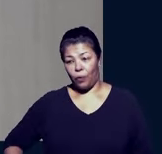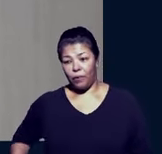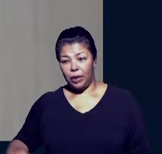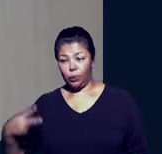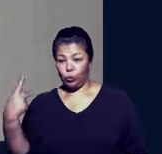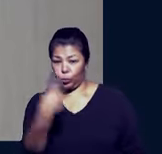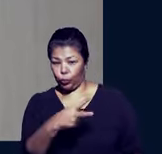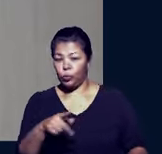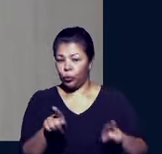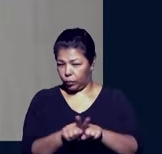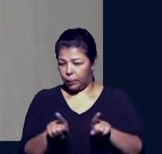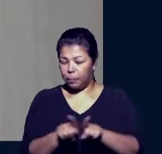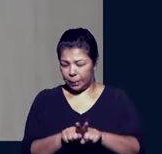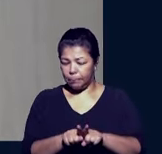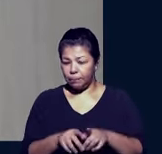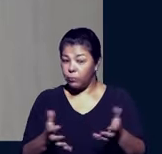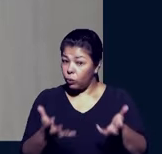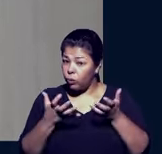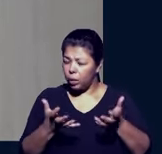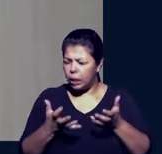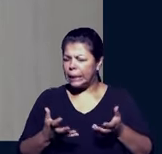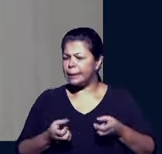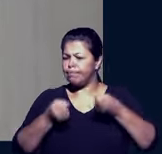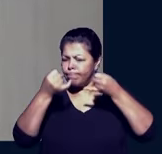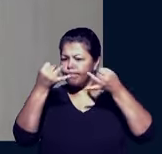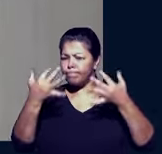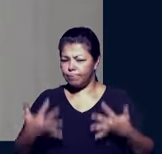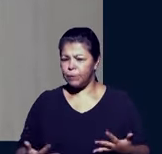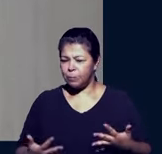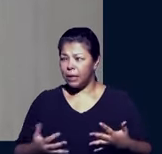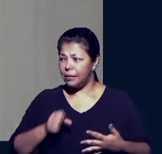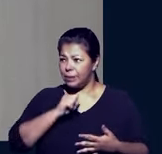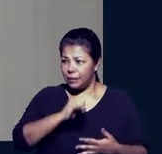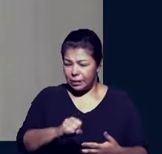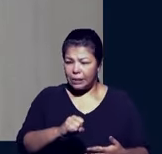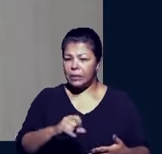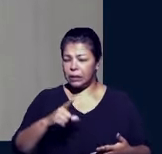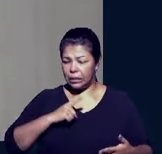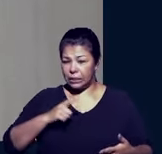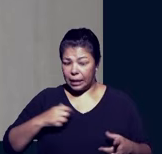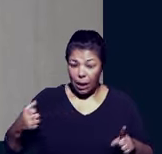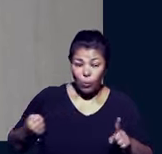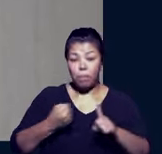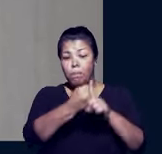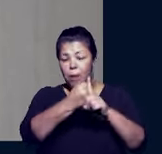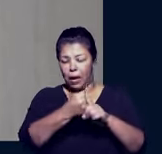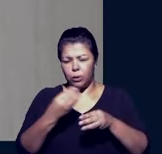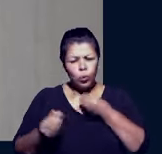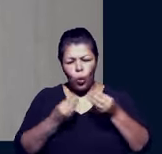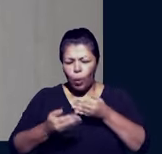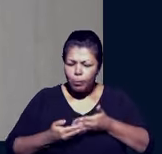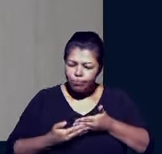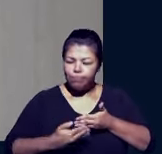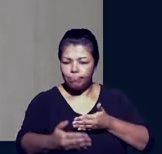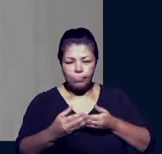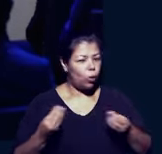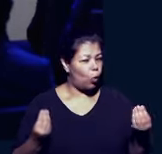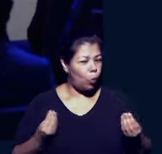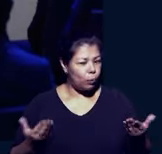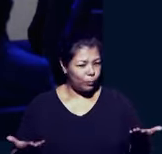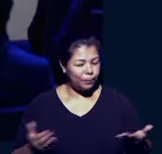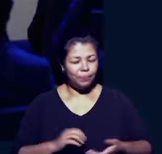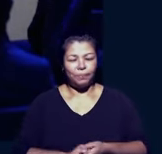adiante as privatizações queria que o Senhor nos dissesse se isso impacta como impacta E como vai ser daqui para frente